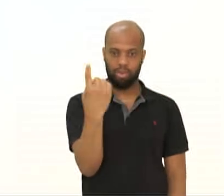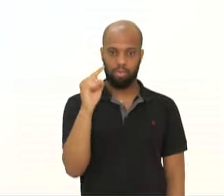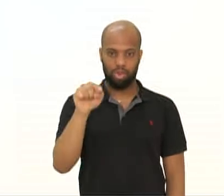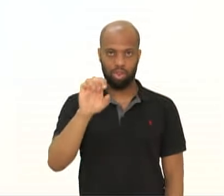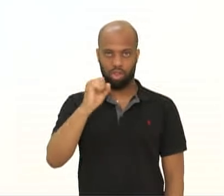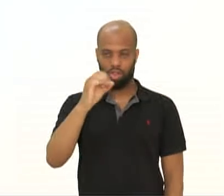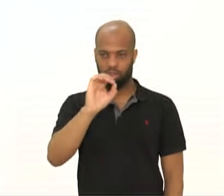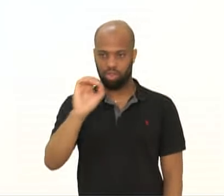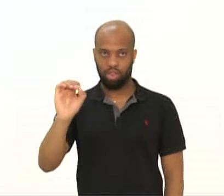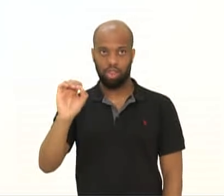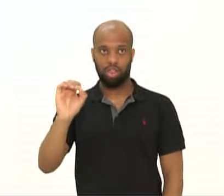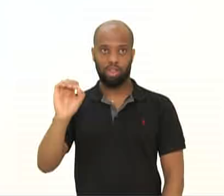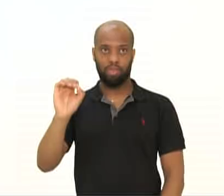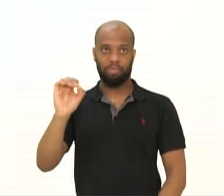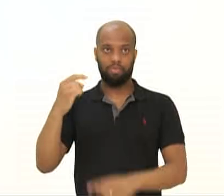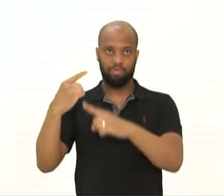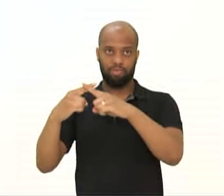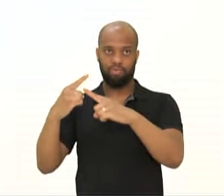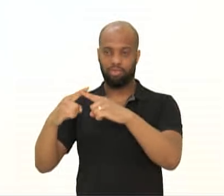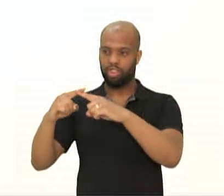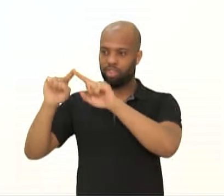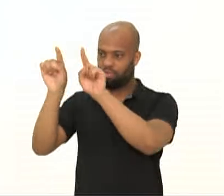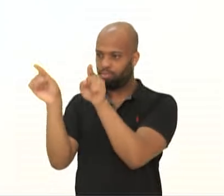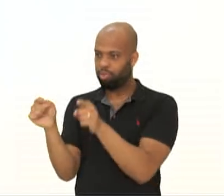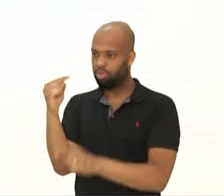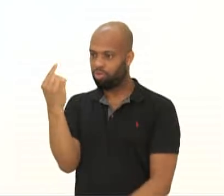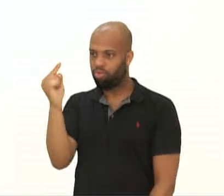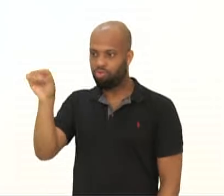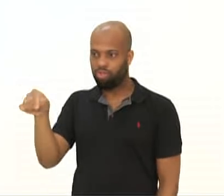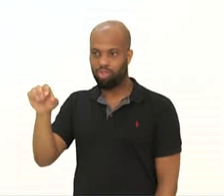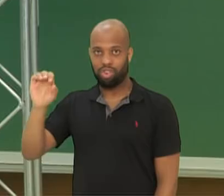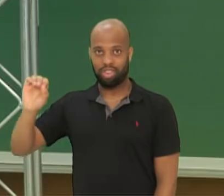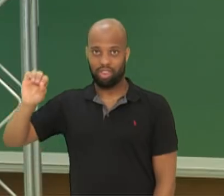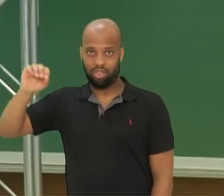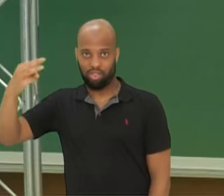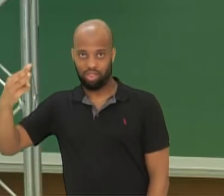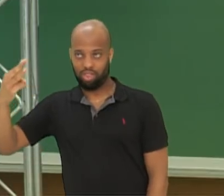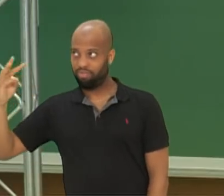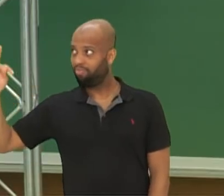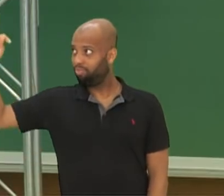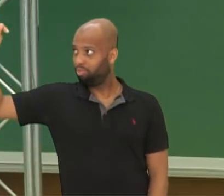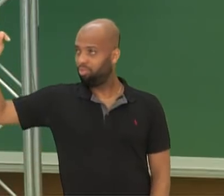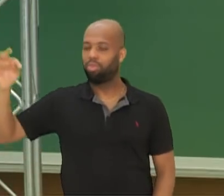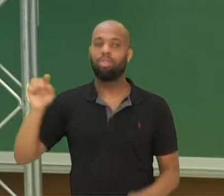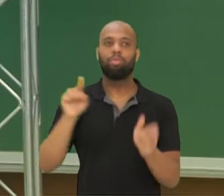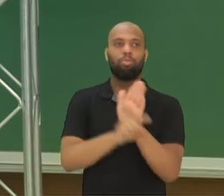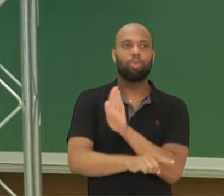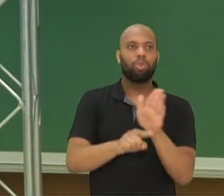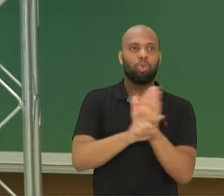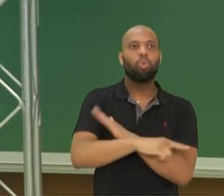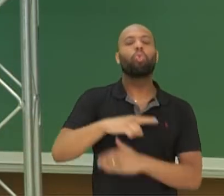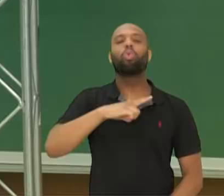1.800 vezes 1,03 elevado a T, e na pergunta, né,